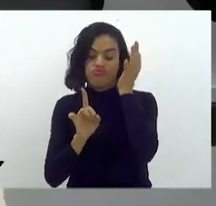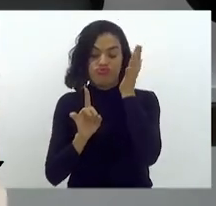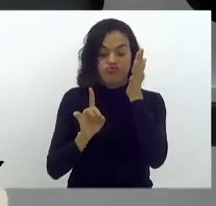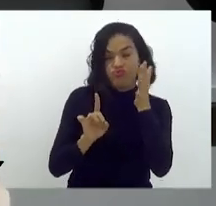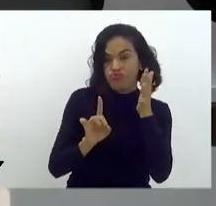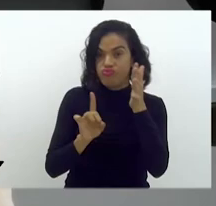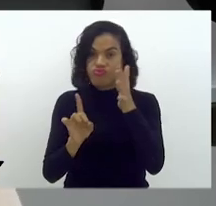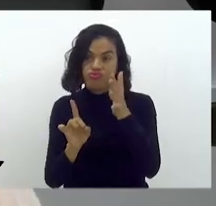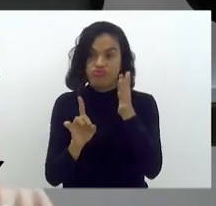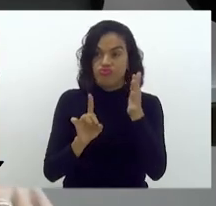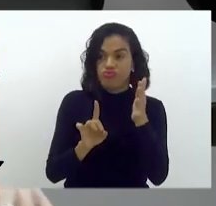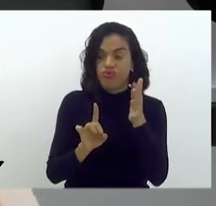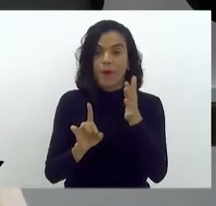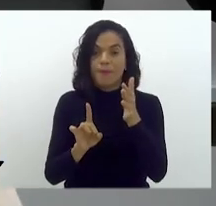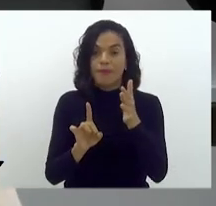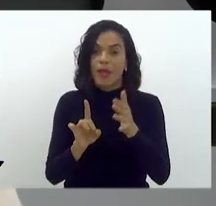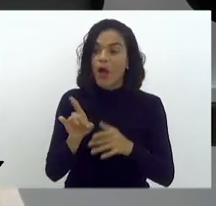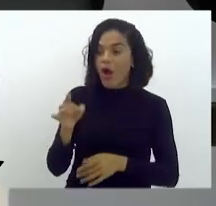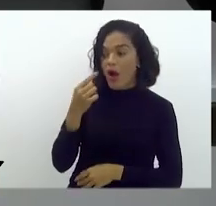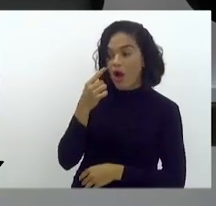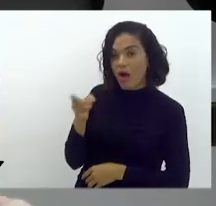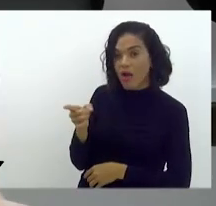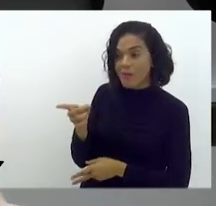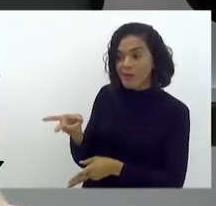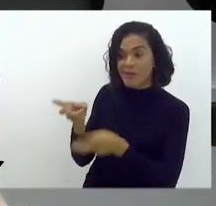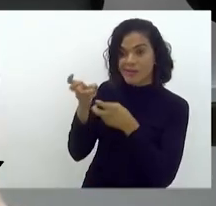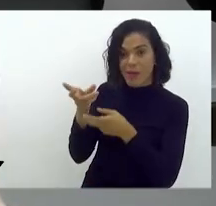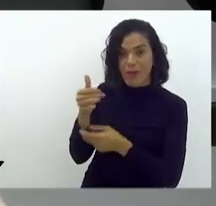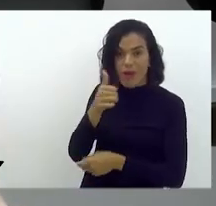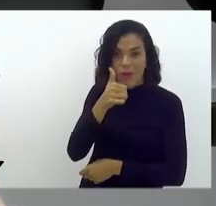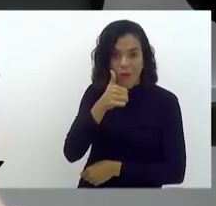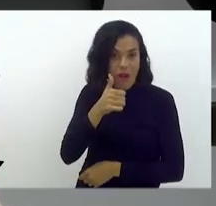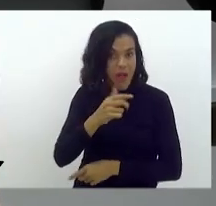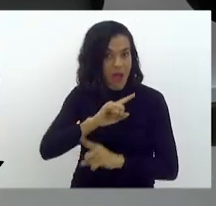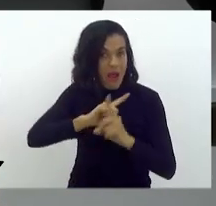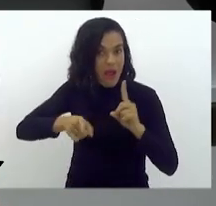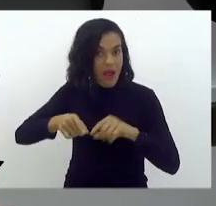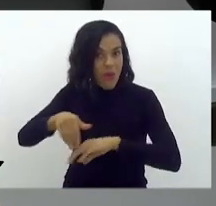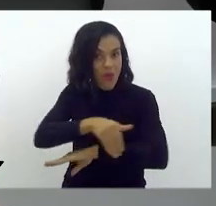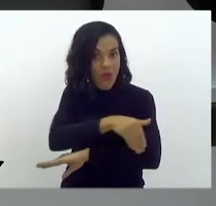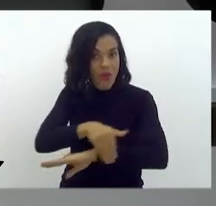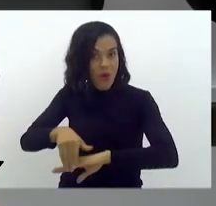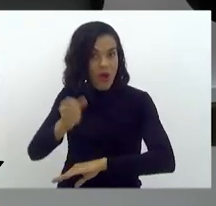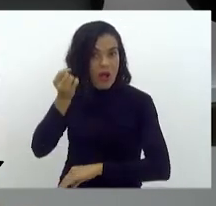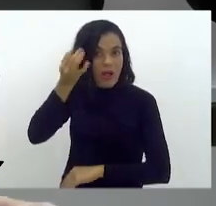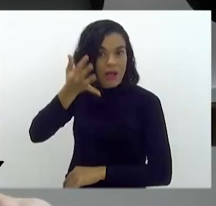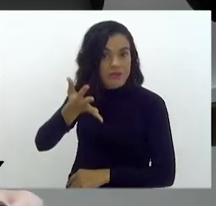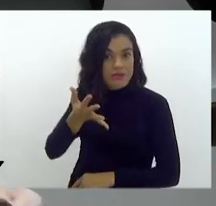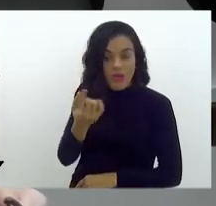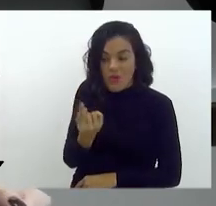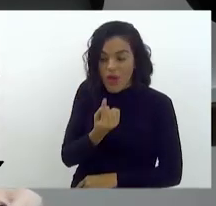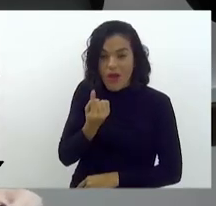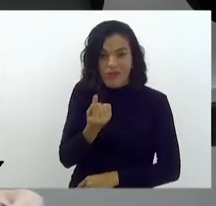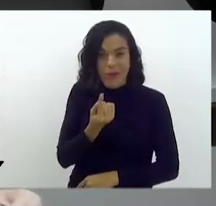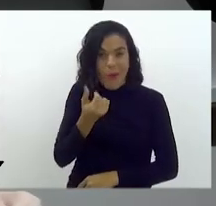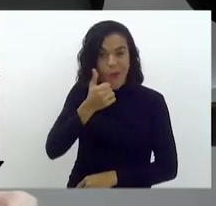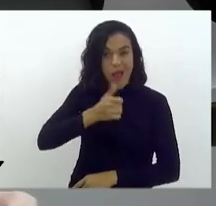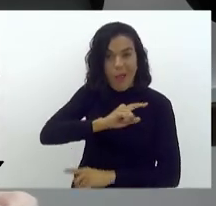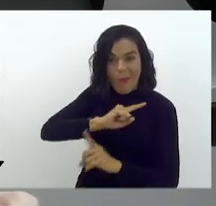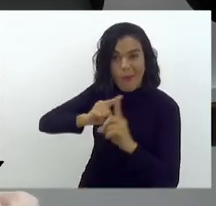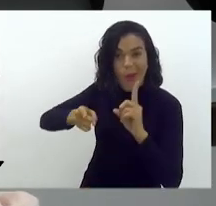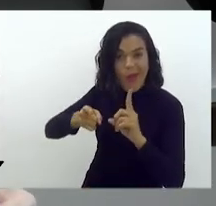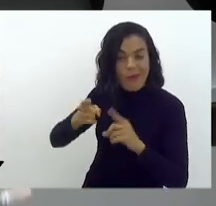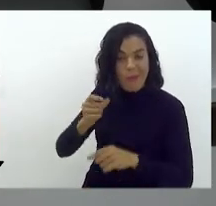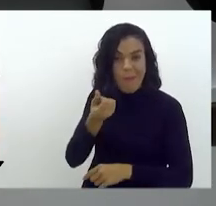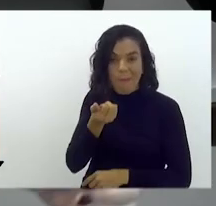é são sinais de que mulheres não podem estar nas ruas a essa hora mulheres não podem estar em bares